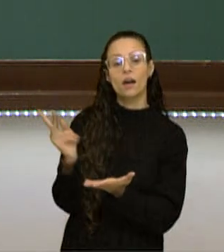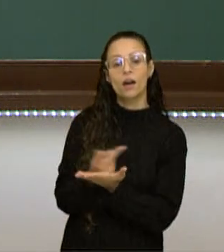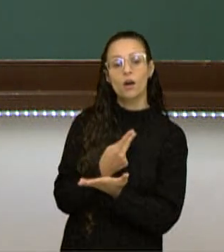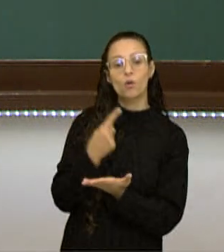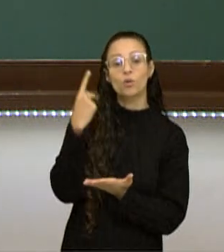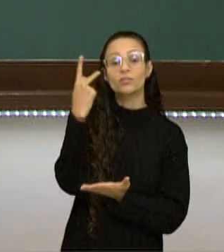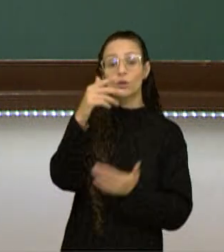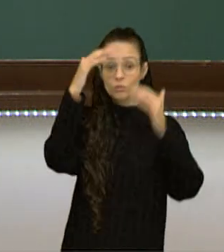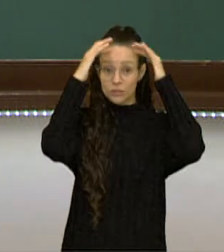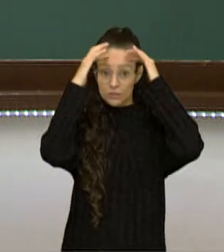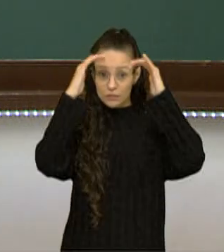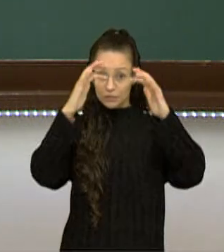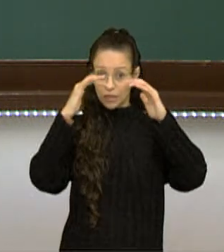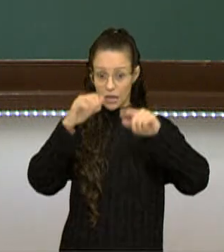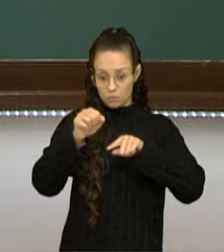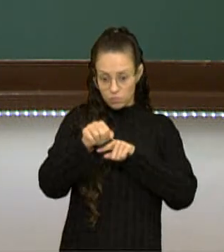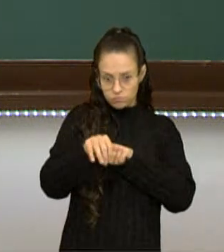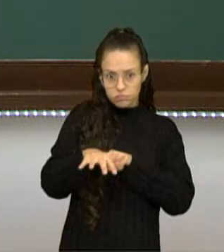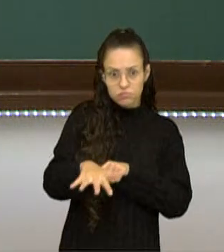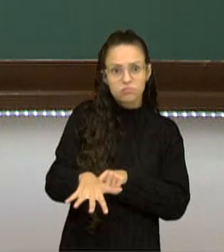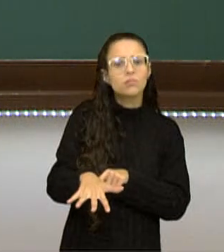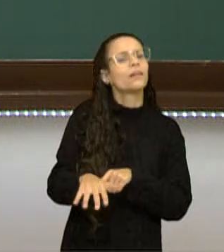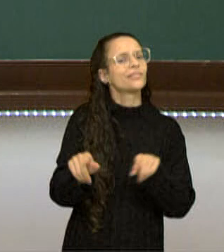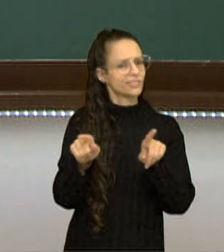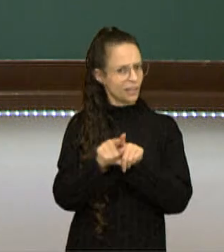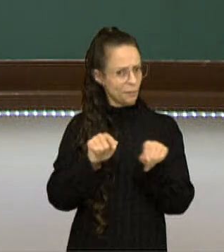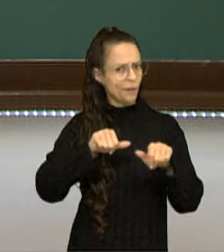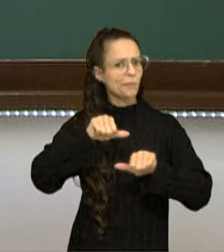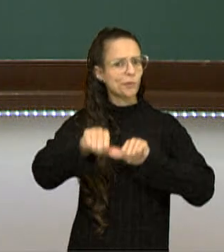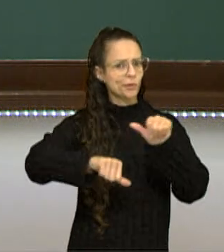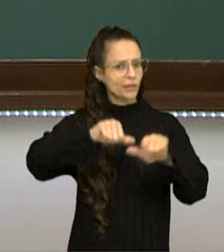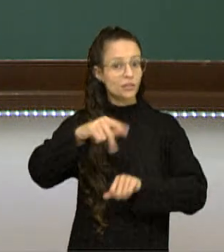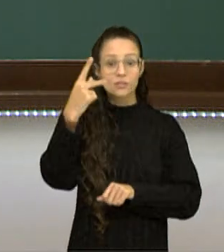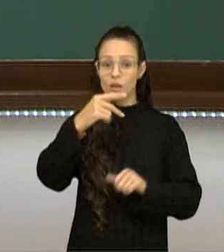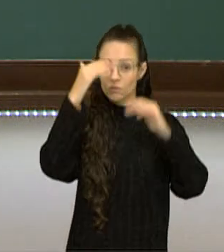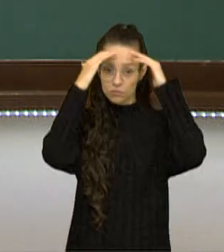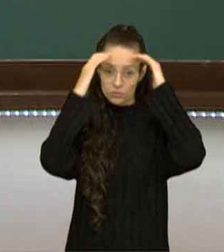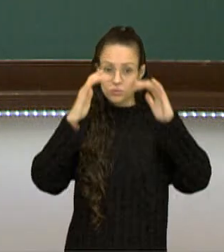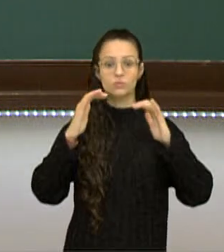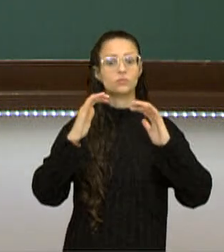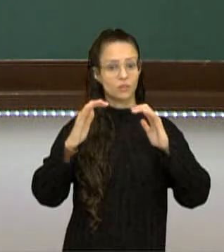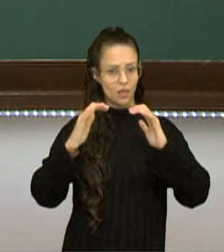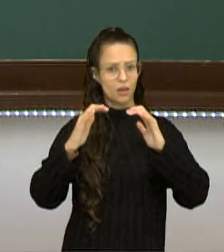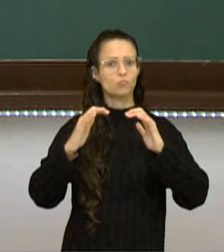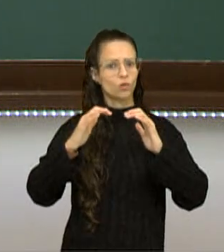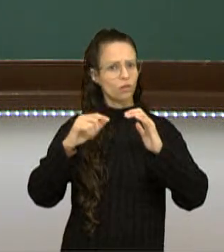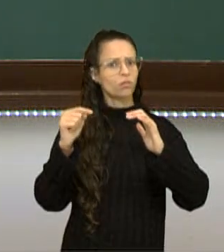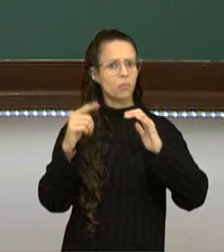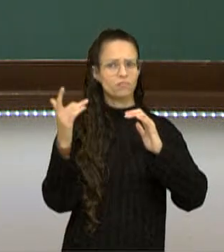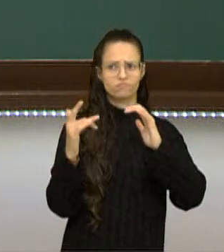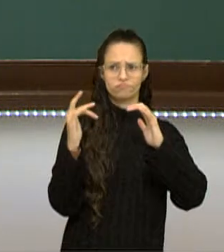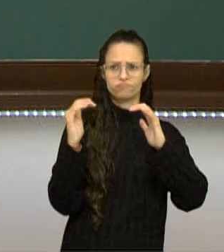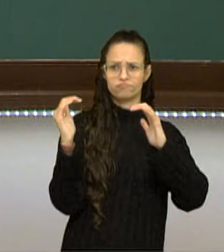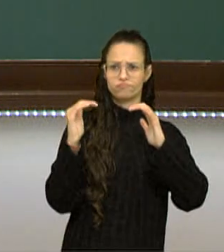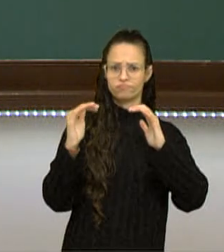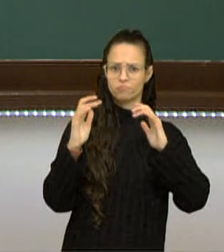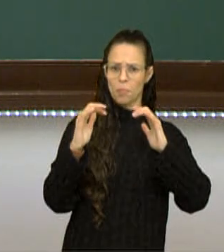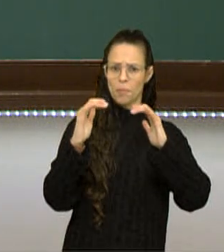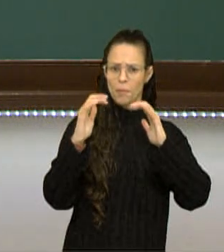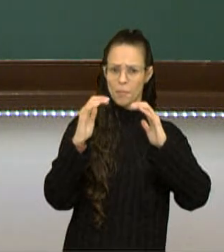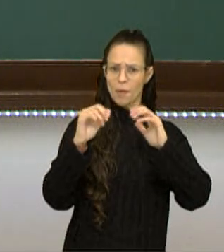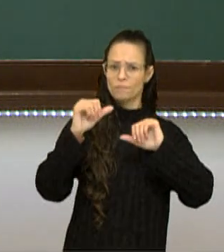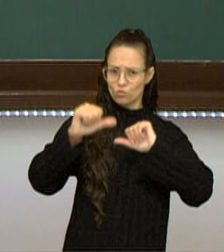seus neurônios também está mudando. Isso quer dizer que seu cérebro também está amadurecendo para você se tornar